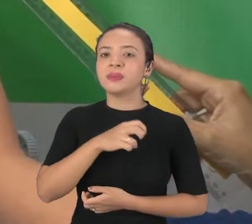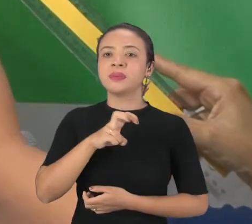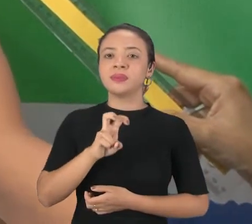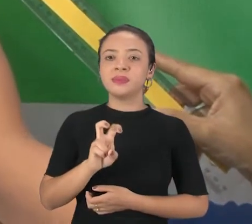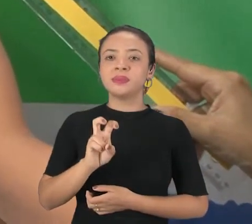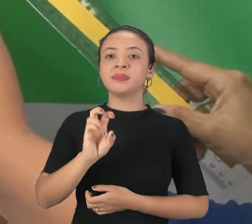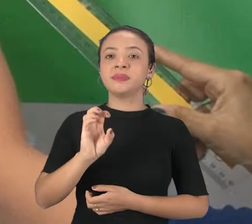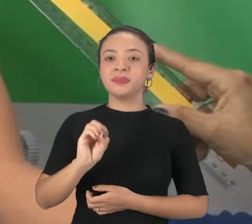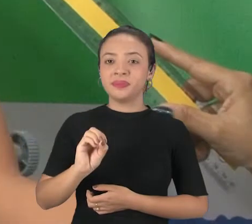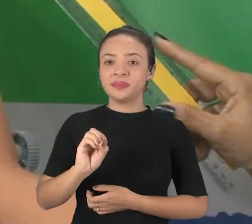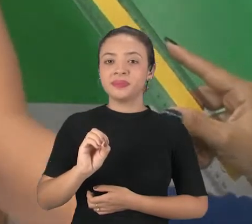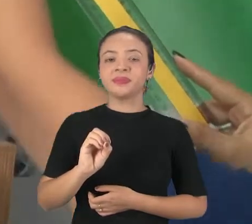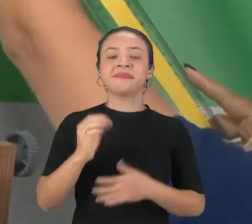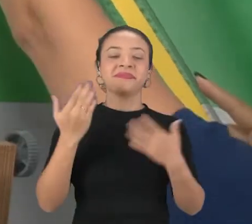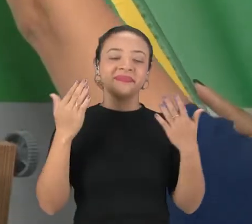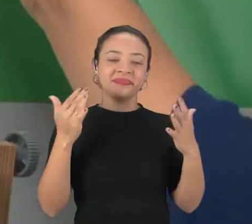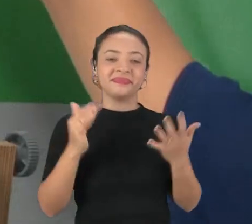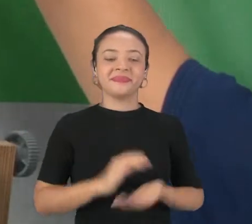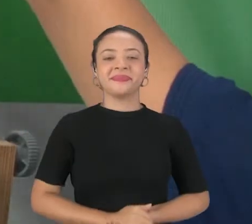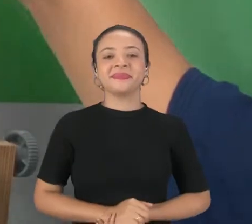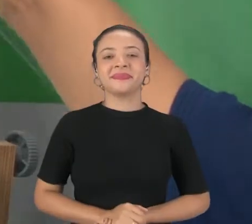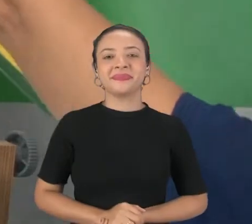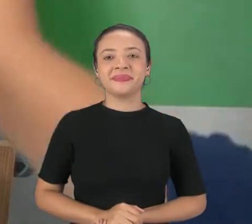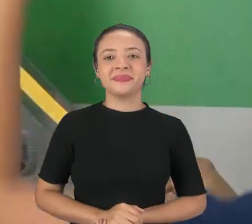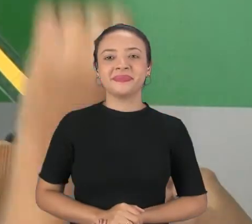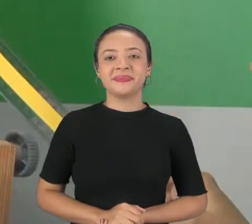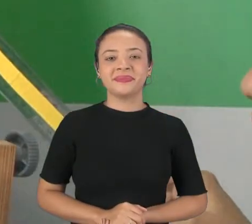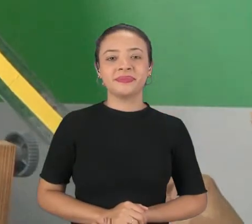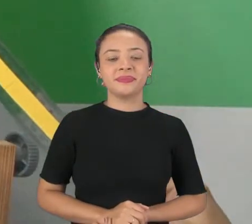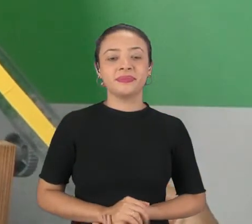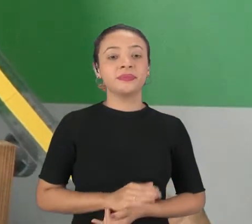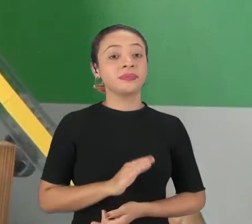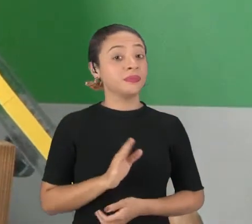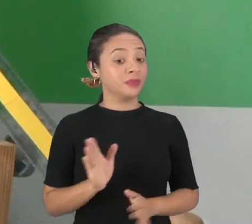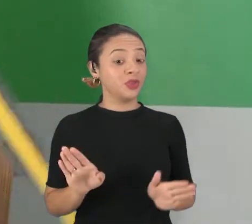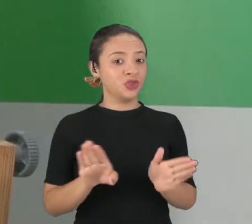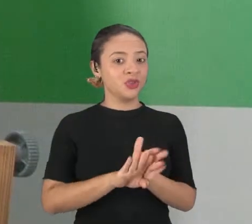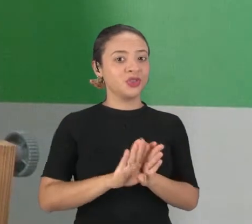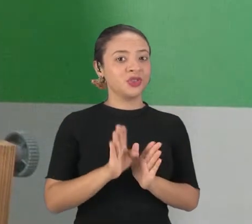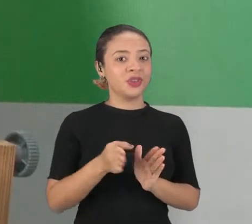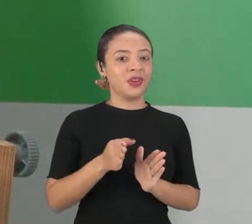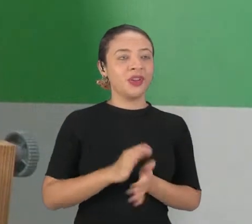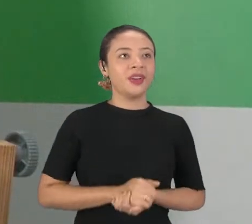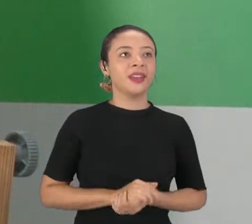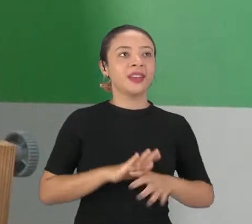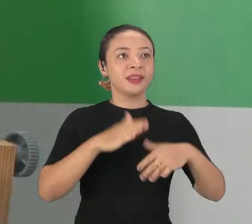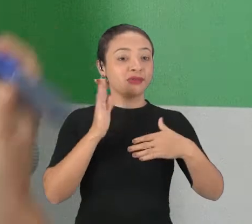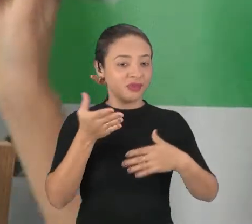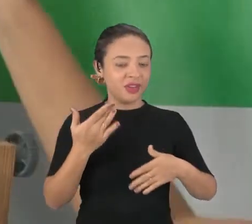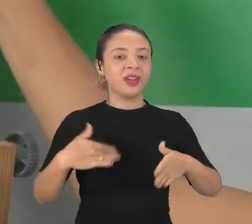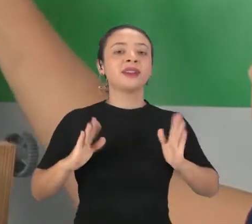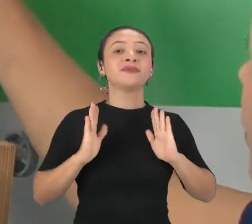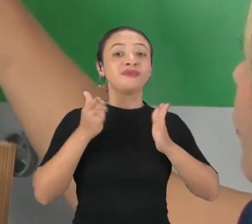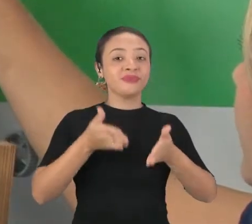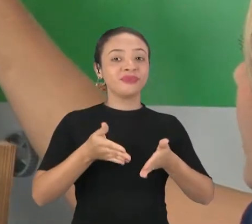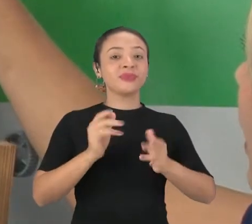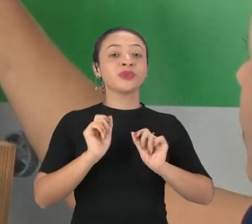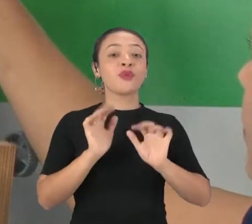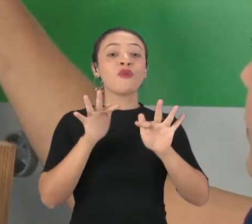há 50 muito bem chegada chegamos então